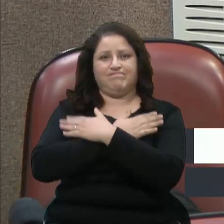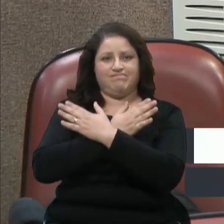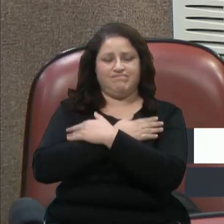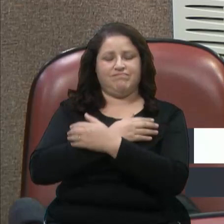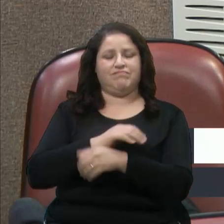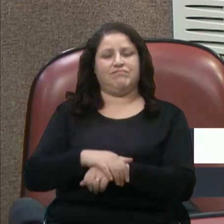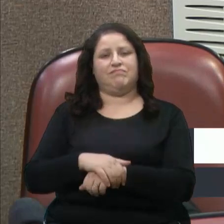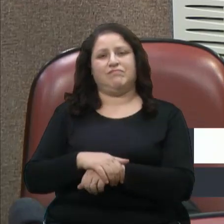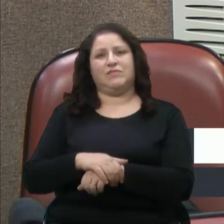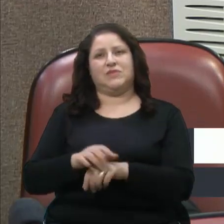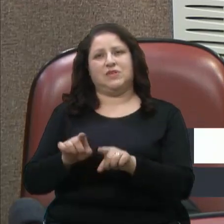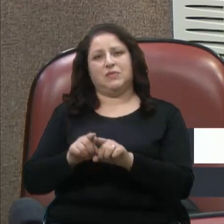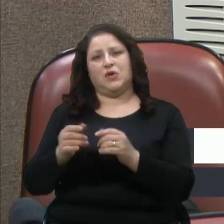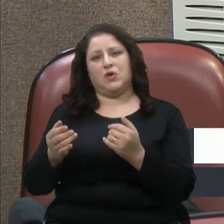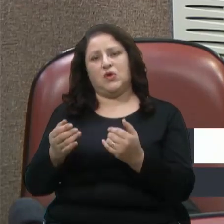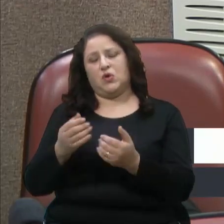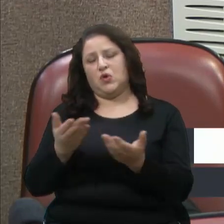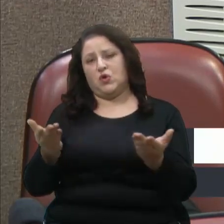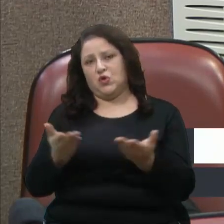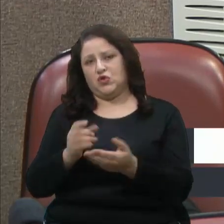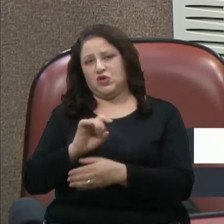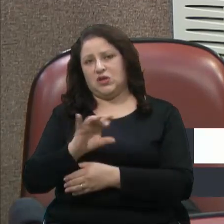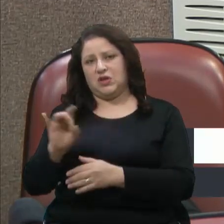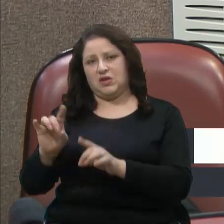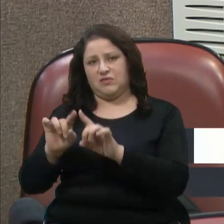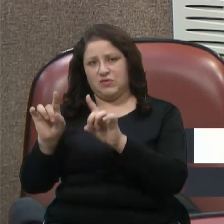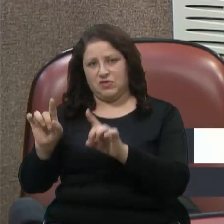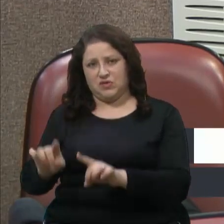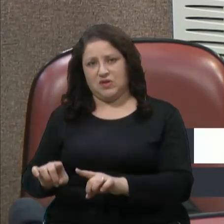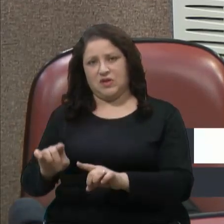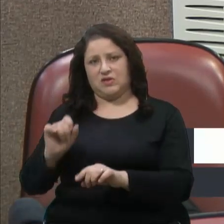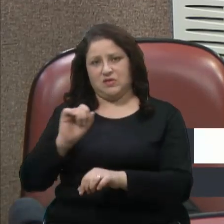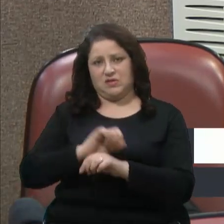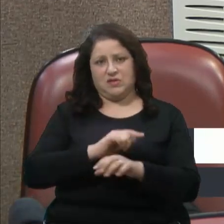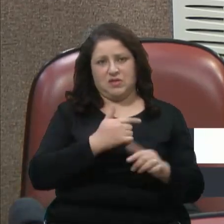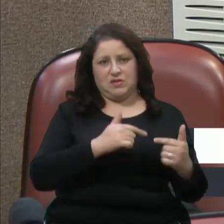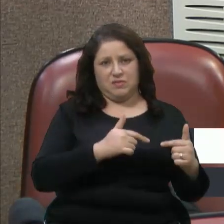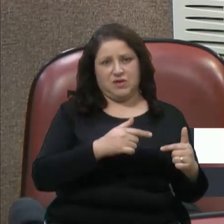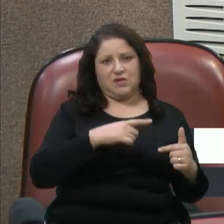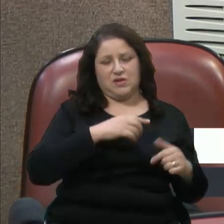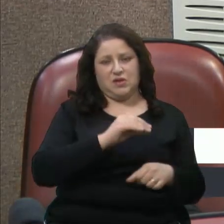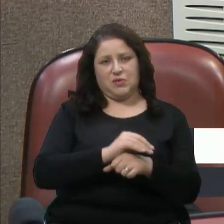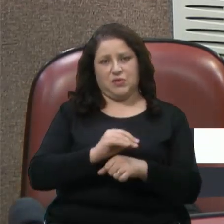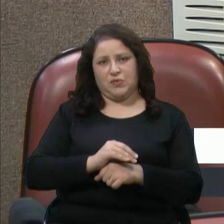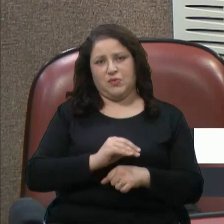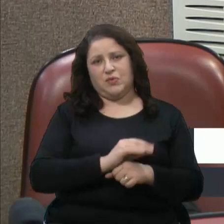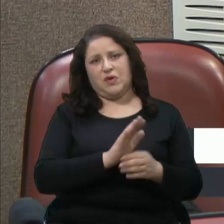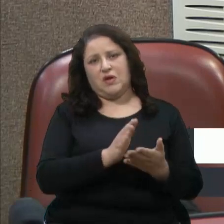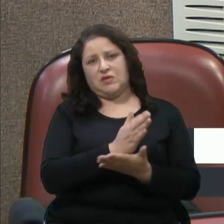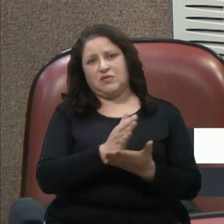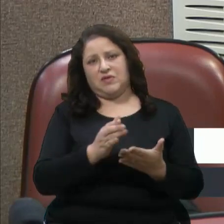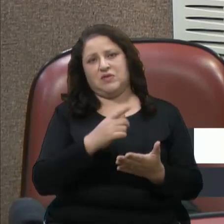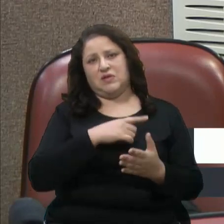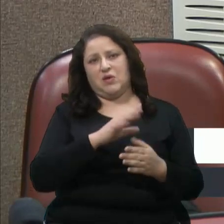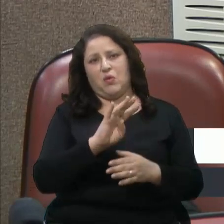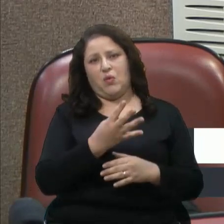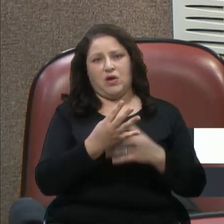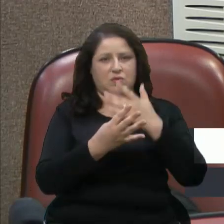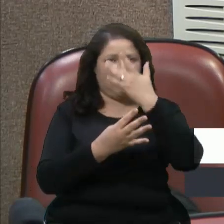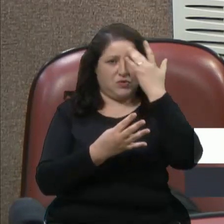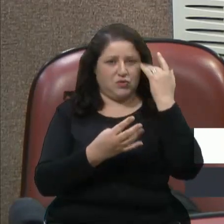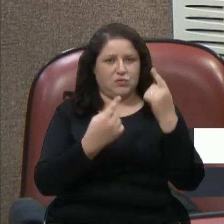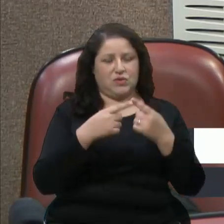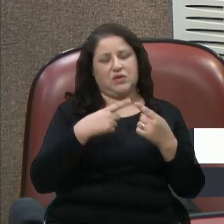a geração, por exemplo, assim, hoje cada funcionário empregado, ele sustenta muitas vezes quatro pessoas, que geralmente a pessoa tem